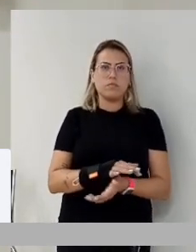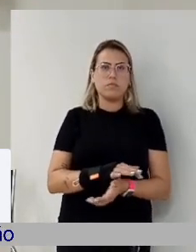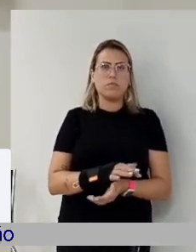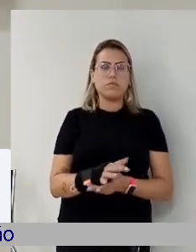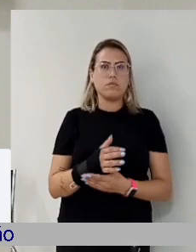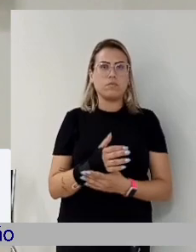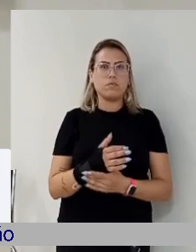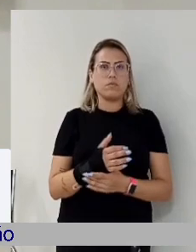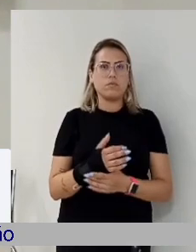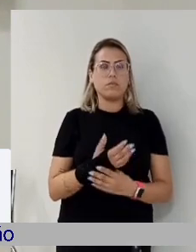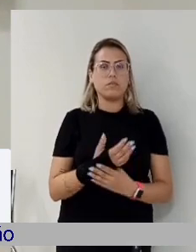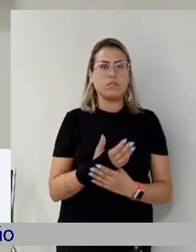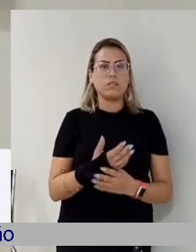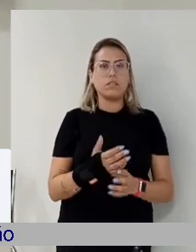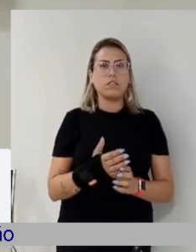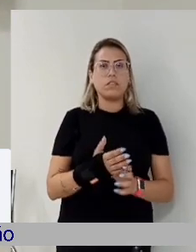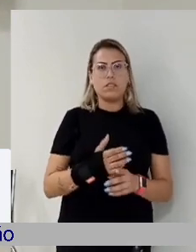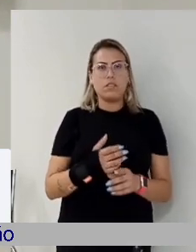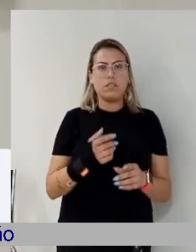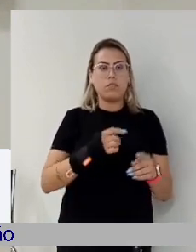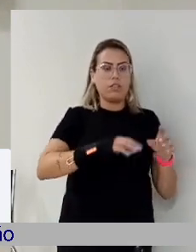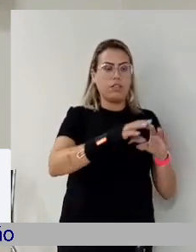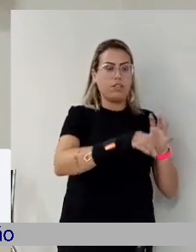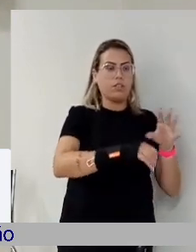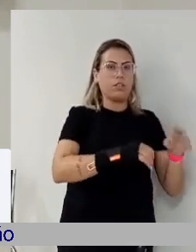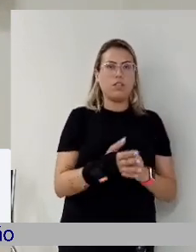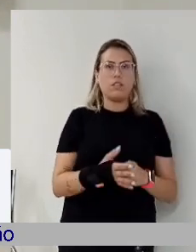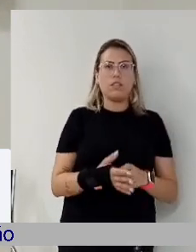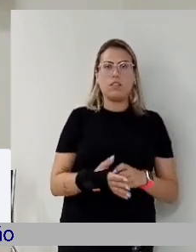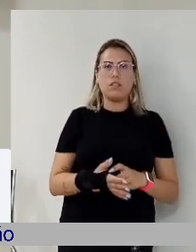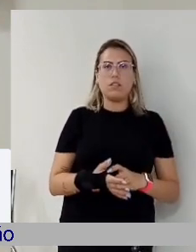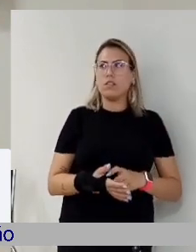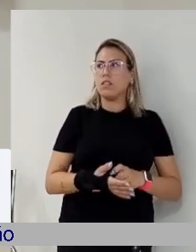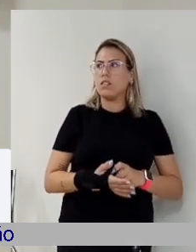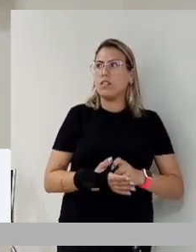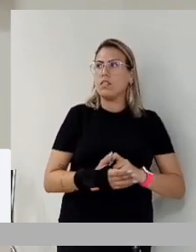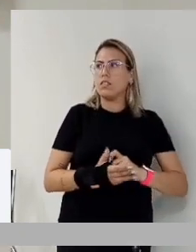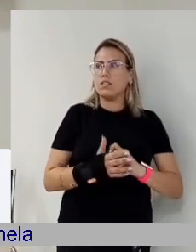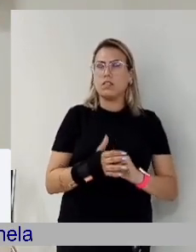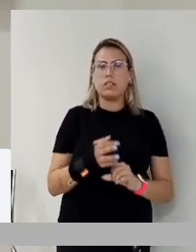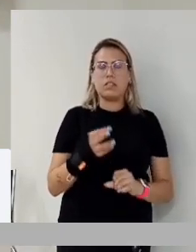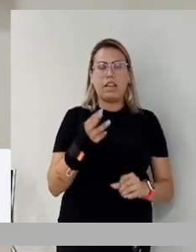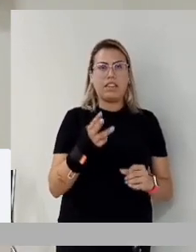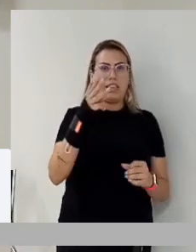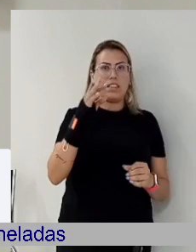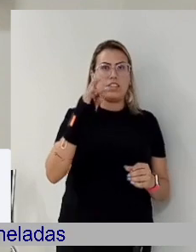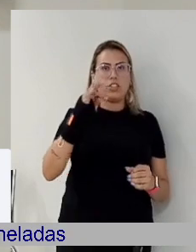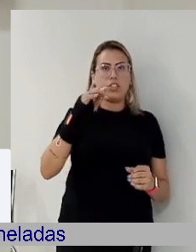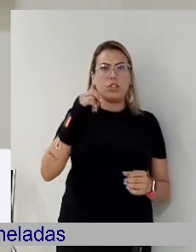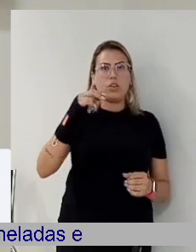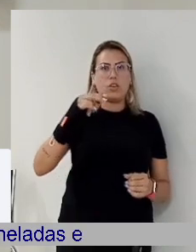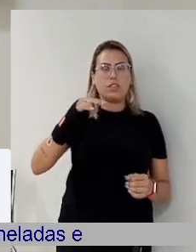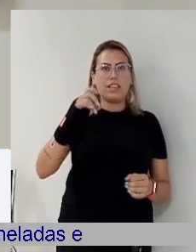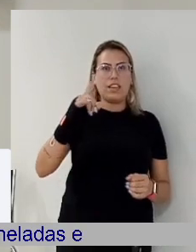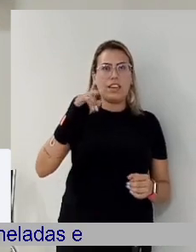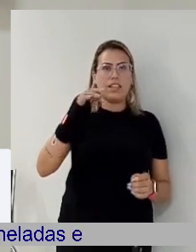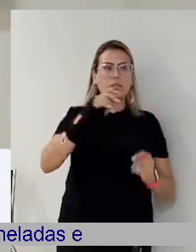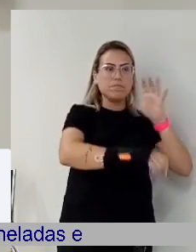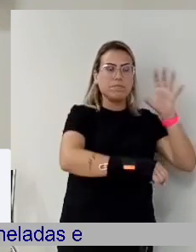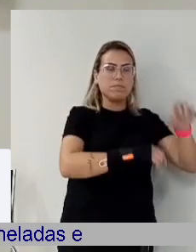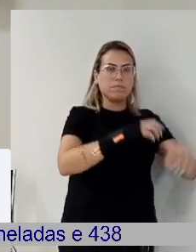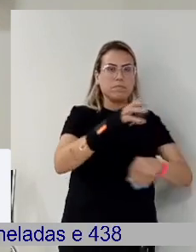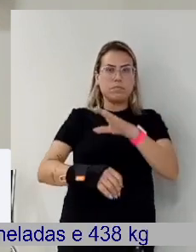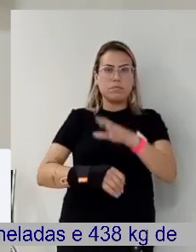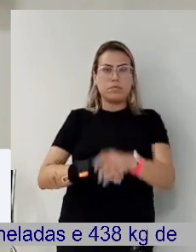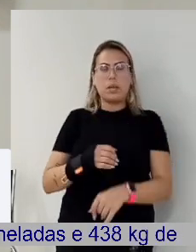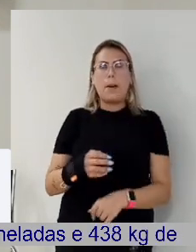então quando nós falamos que foi recolhido Vereador Damião três Tonelada 438 kg de material reciclável